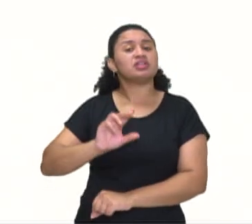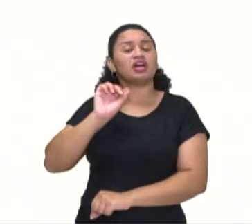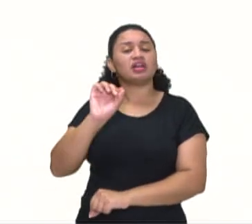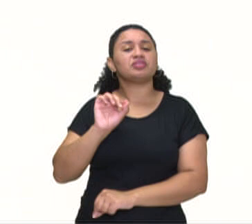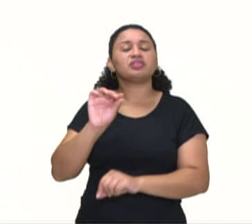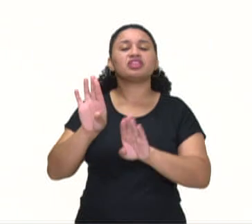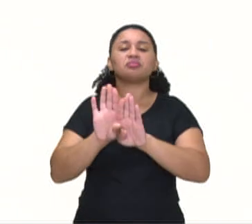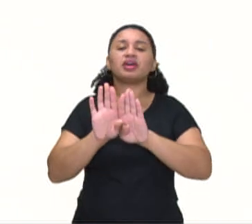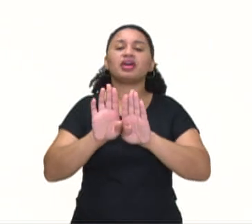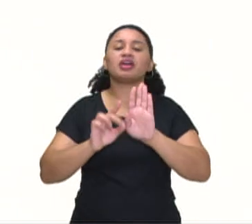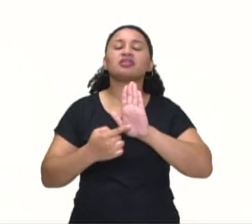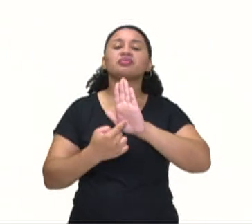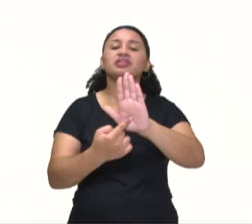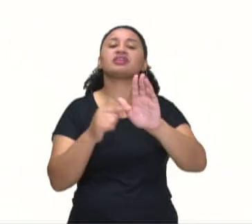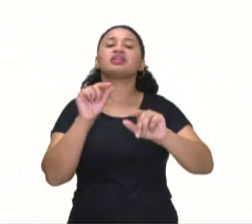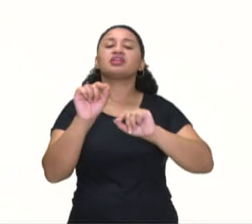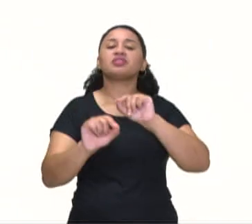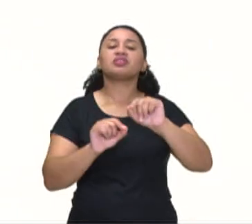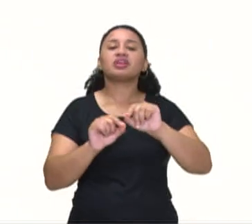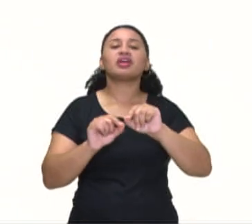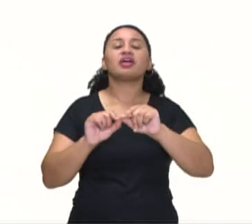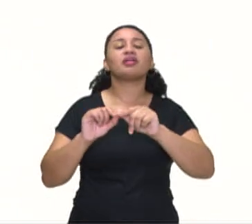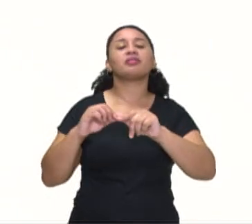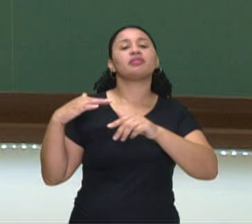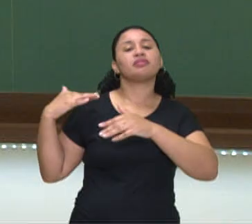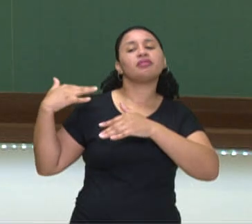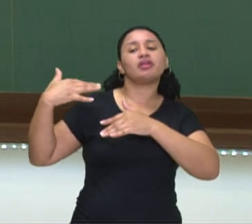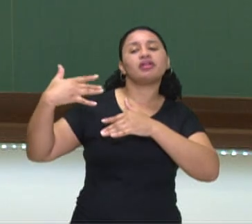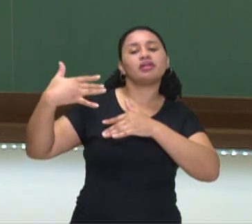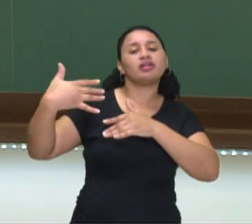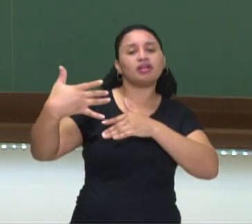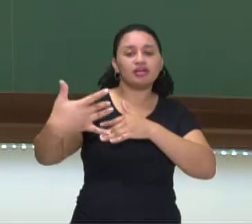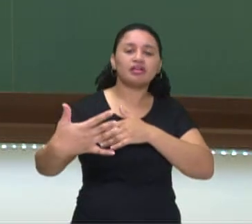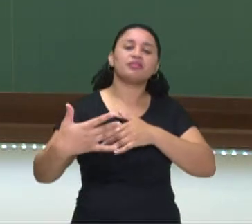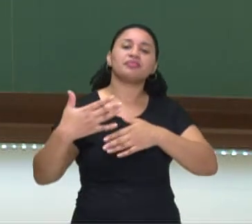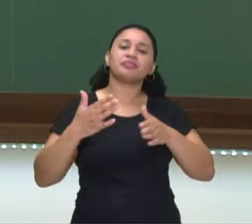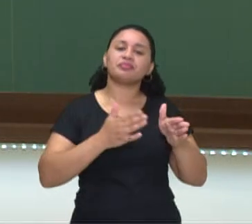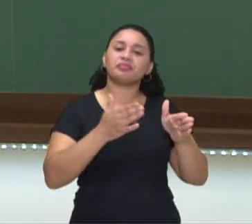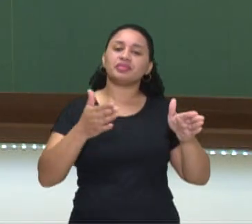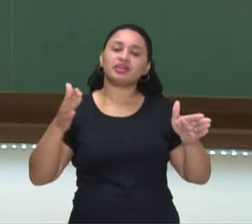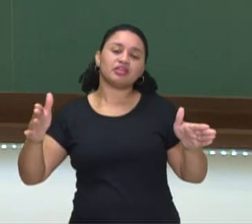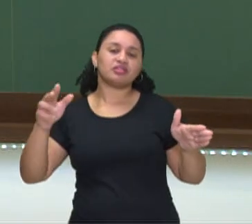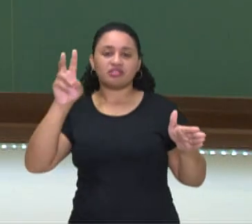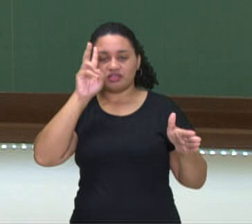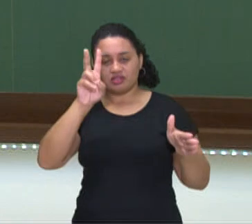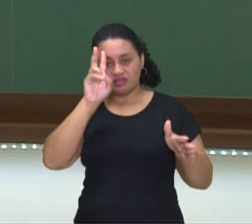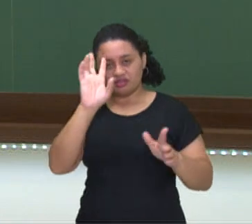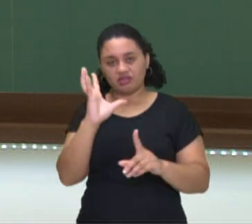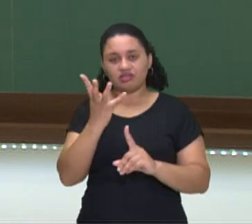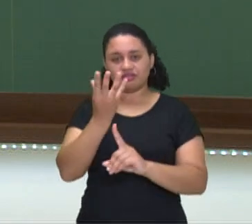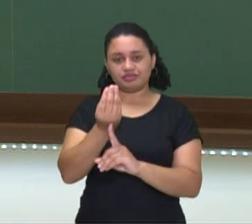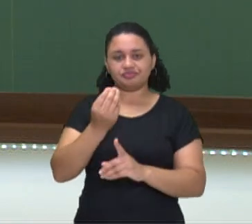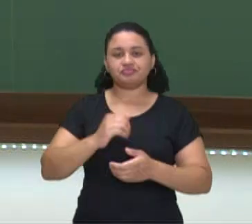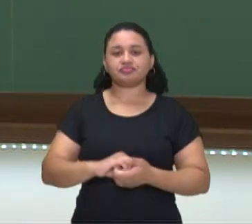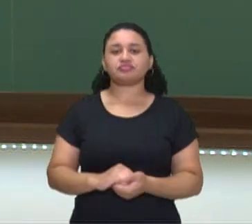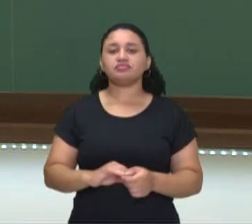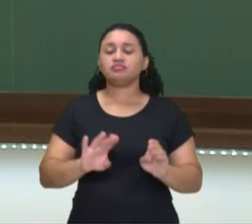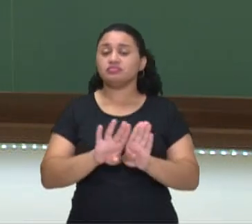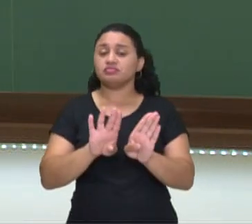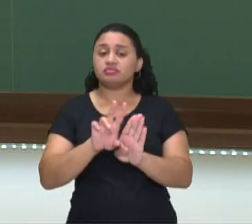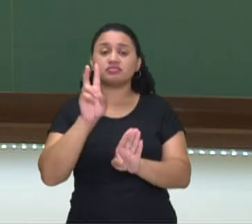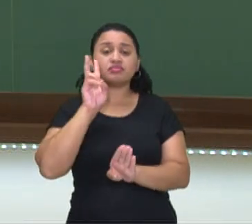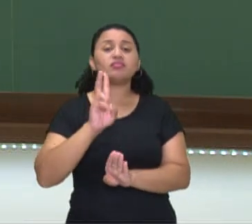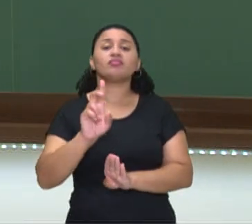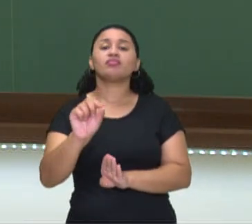e representada através dos tempos aí, em todo o período da história da arte. Vimos também